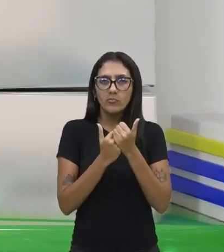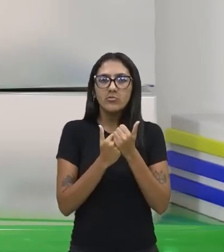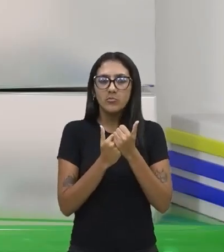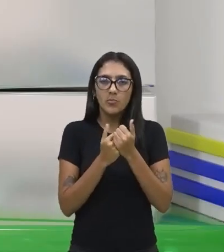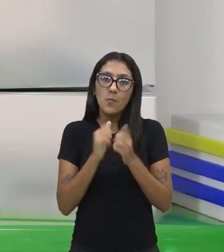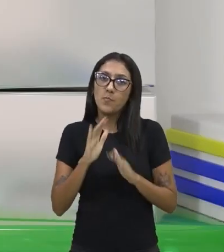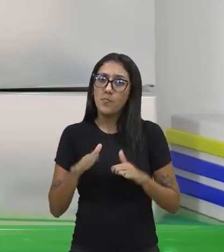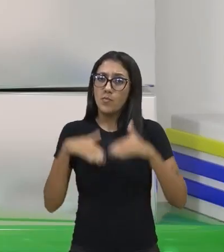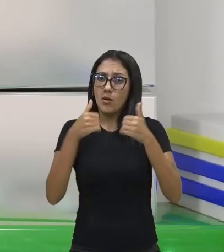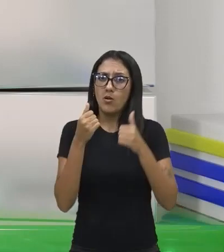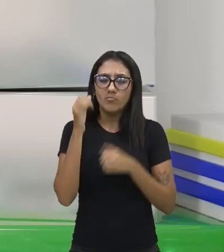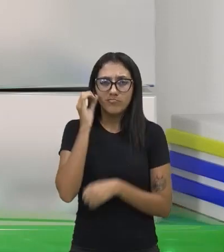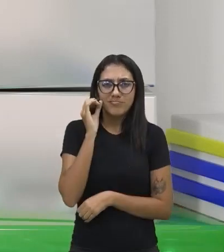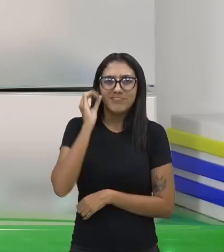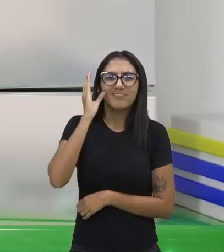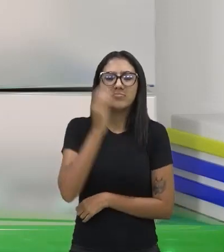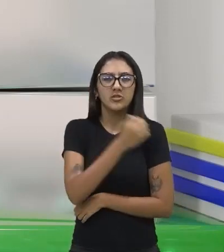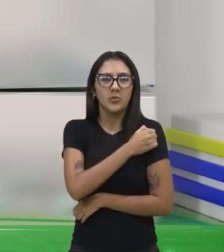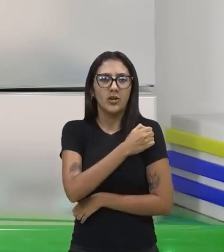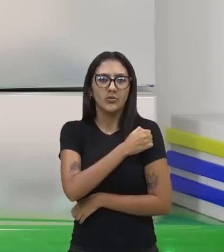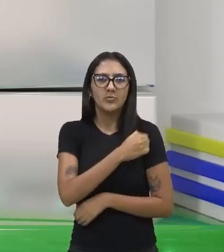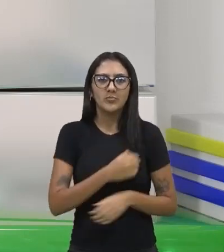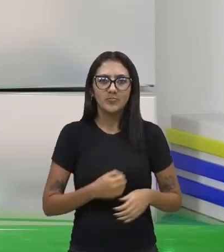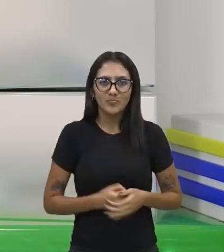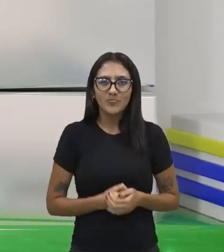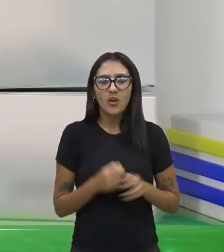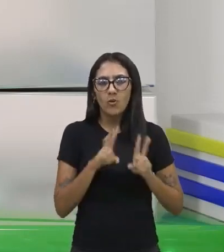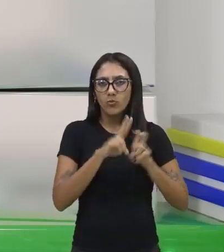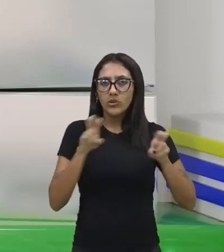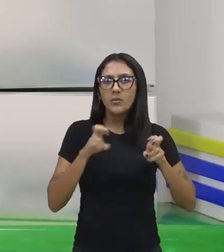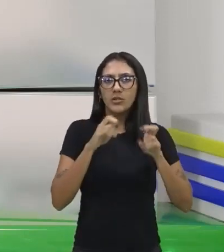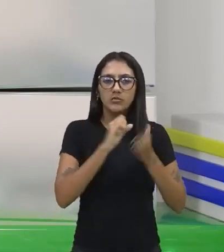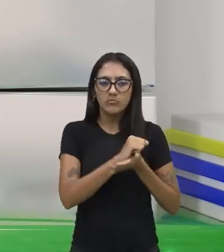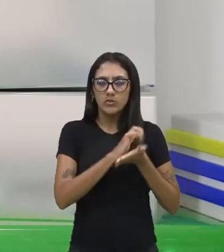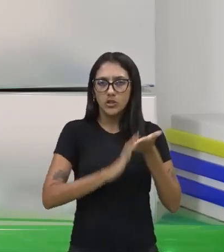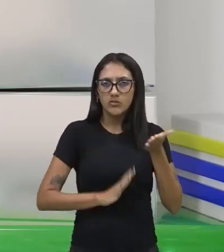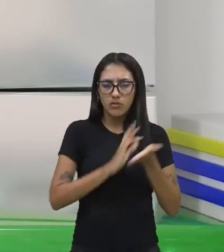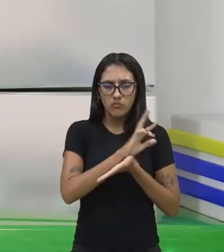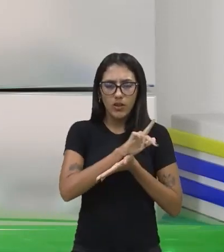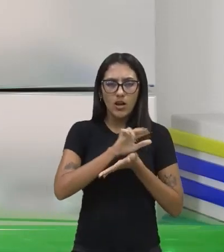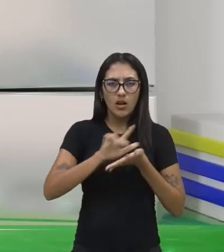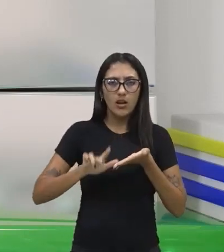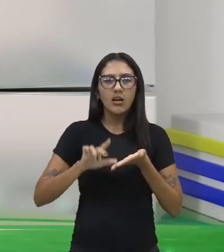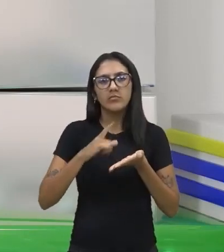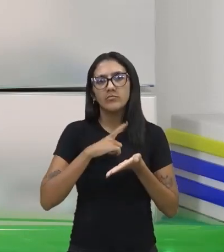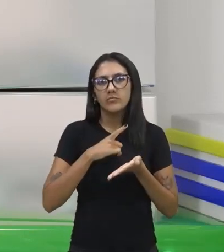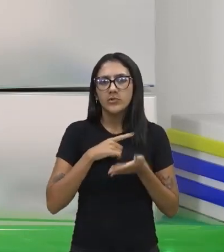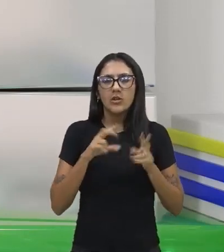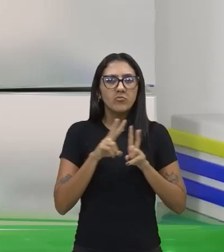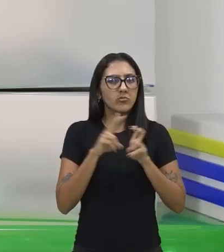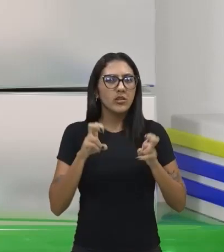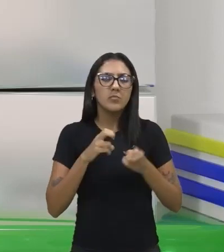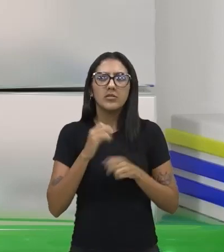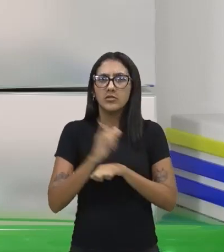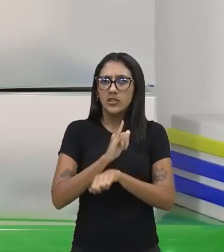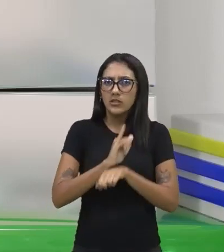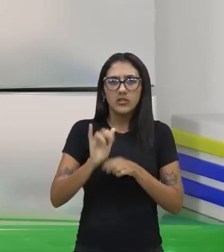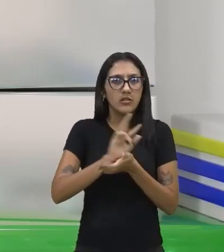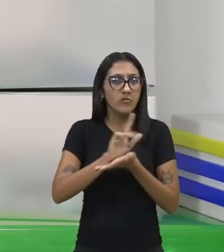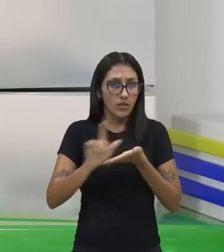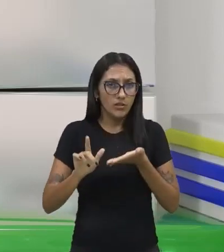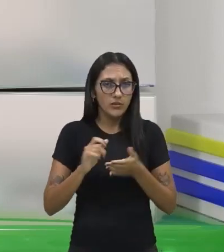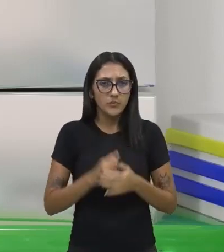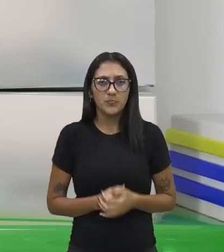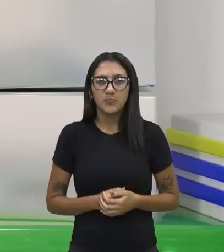Então, a atividade diversificada, ela vem para isso, justamente diversificar a forma de ensino para o nosso estudante.